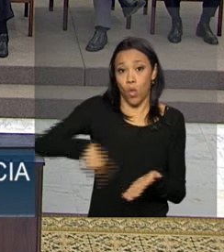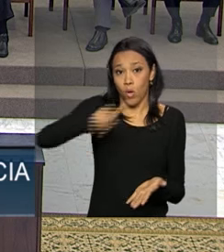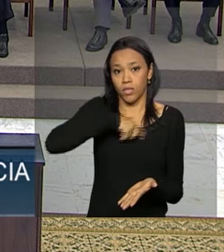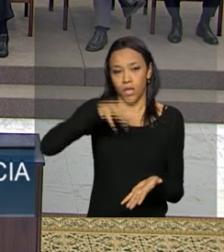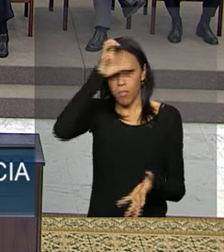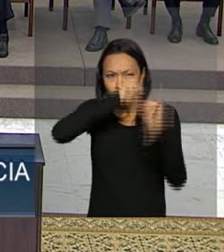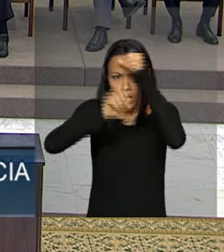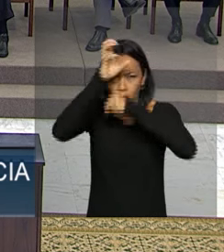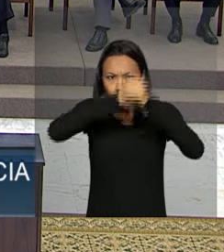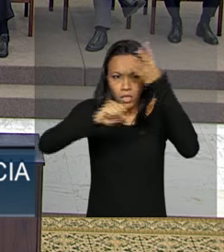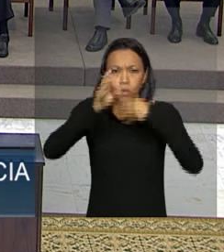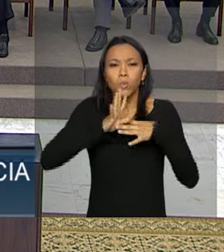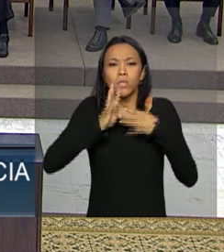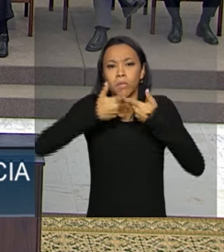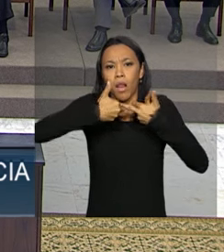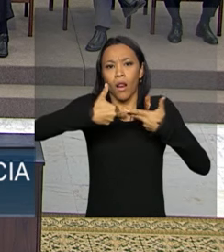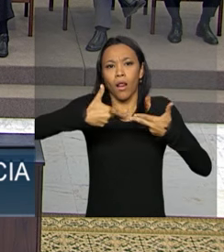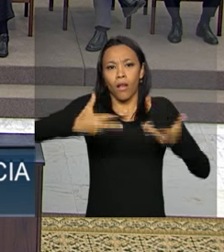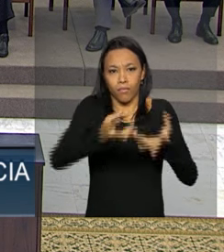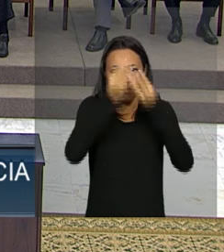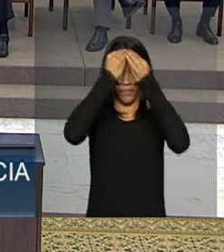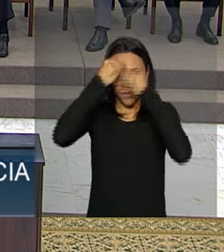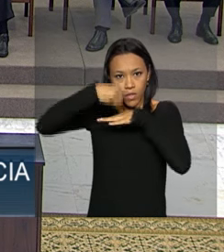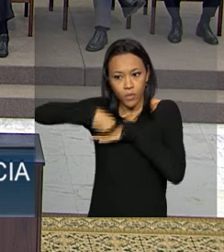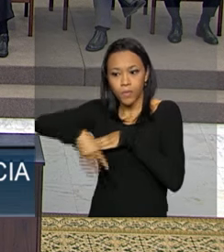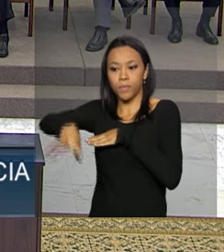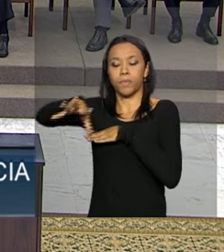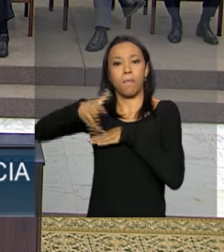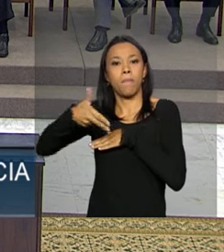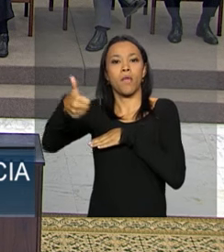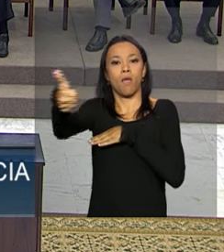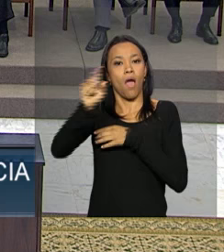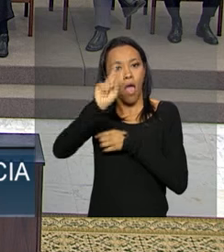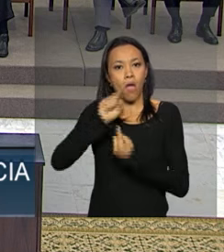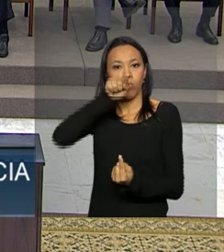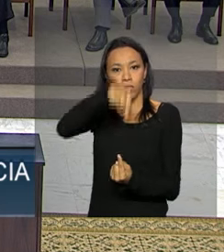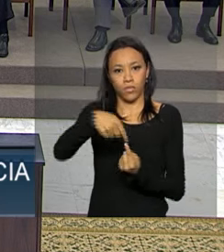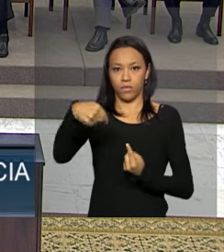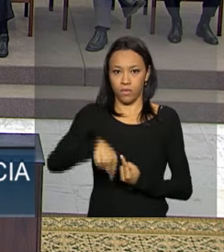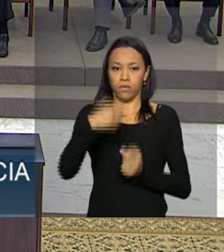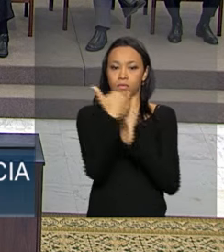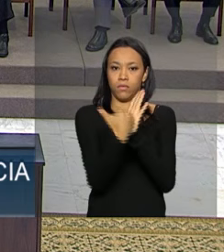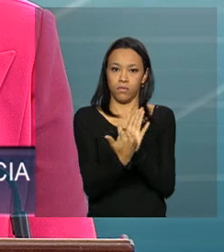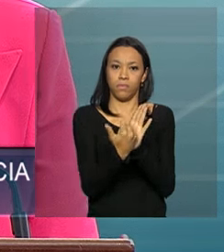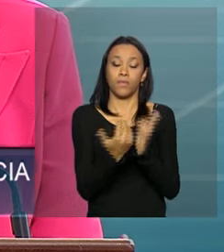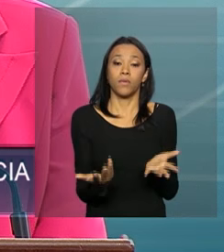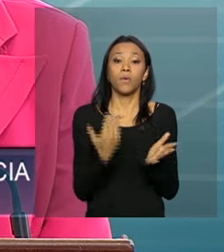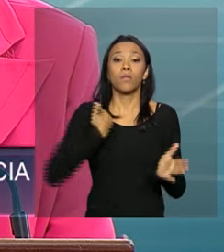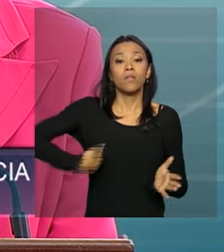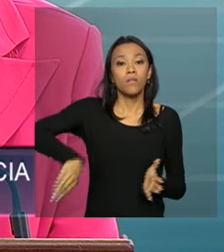gente transfere e a gente melhora. Essa é a ideia do itinerário formativo.